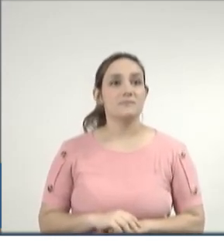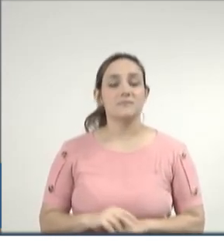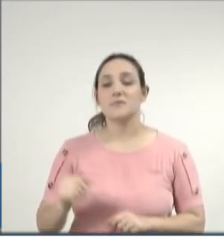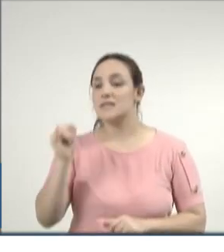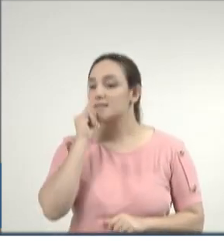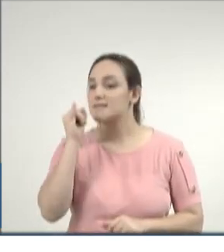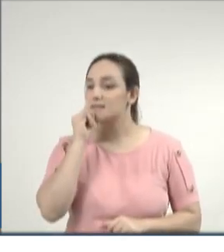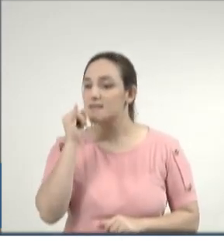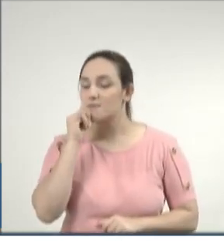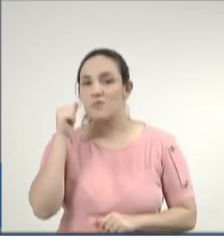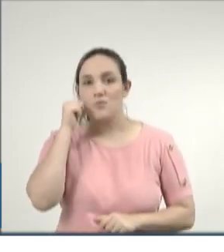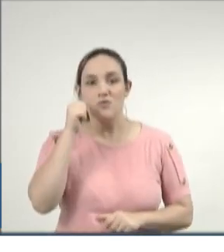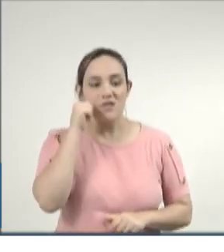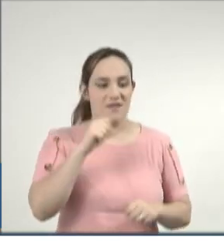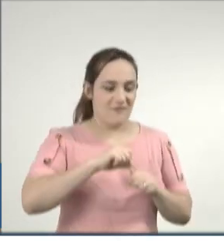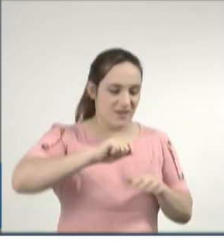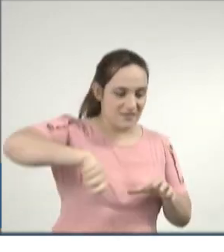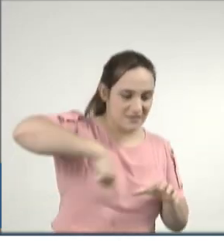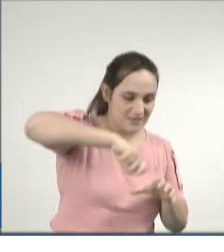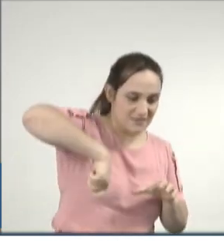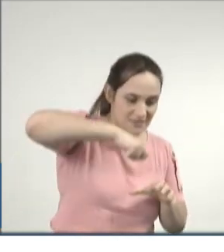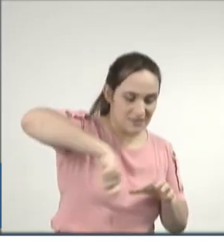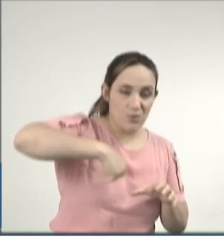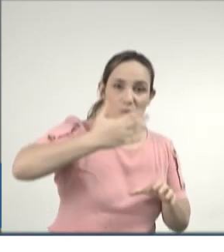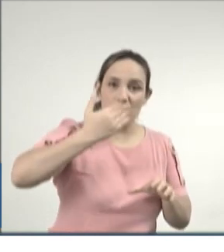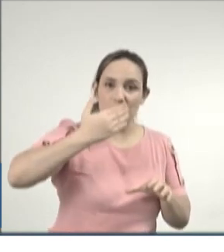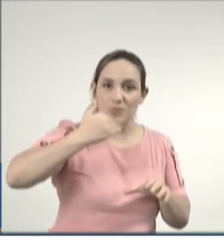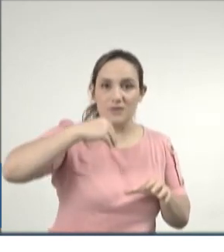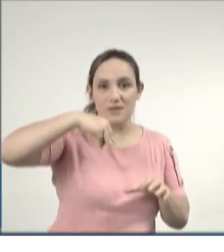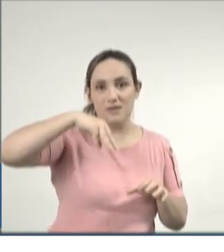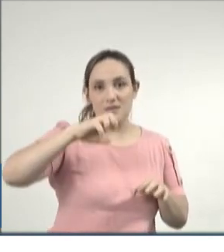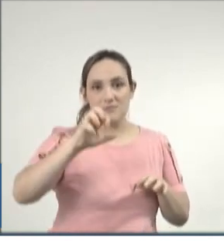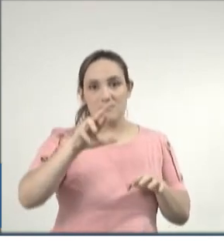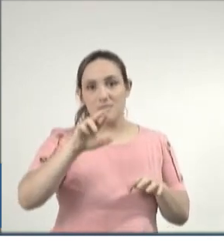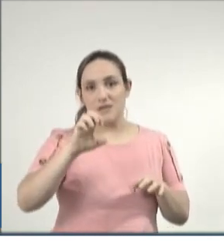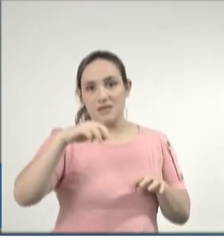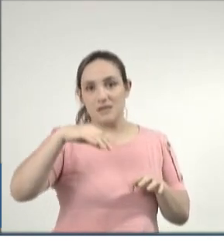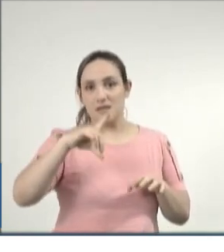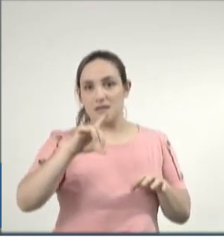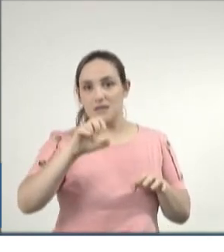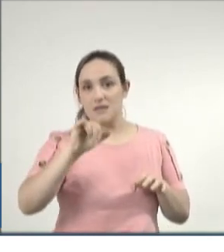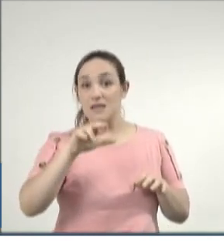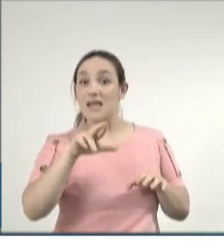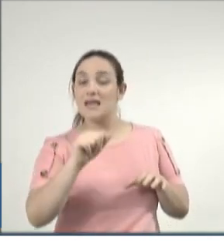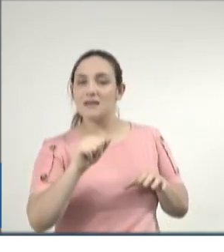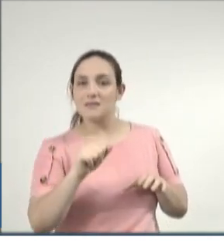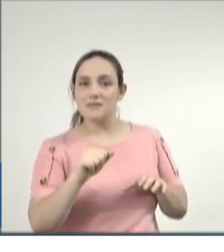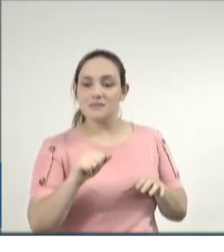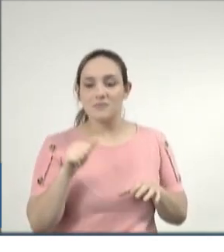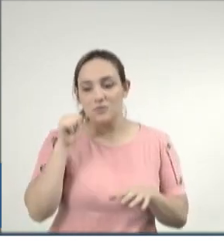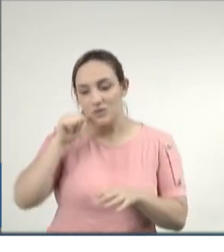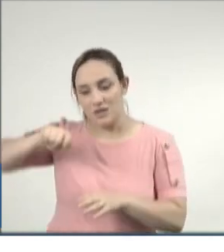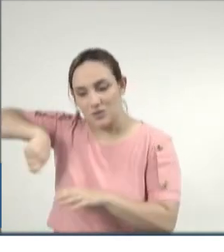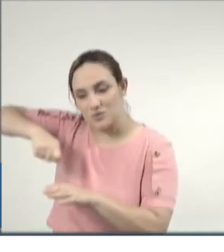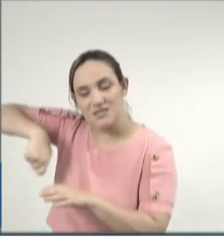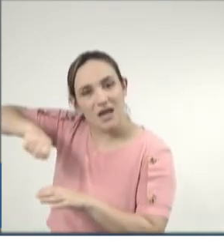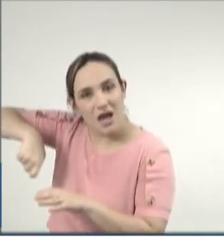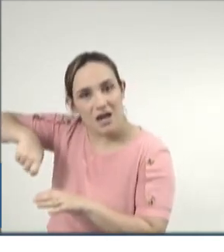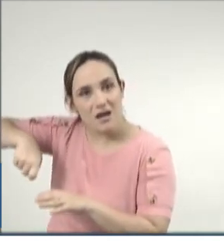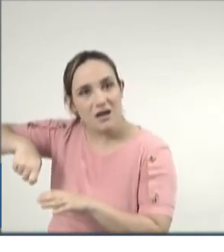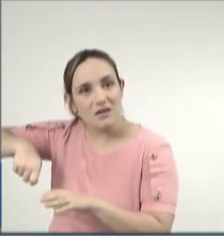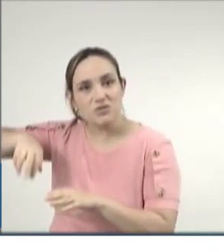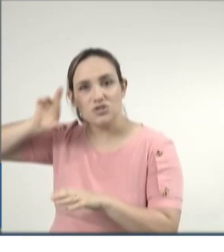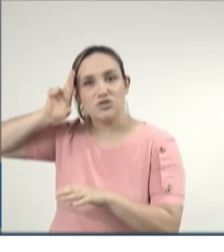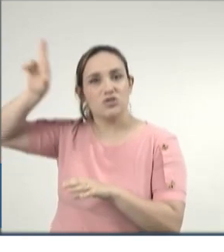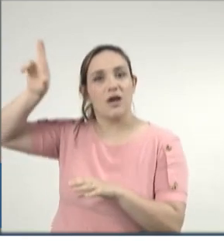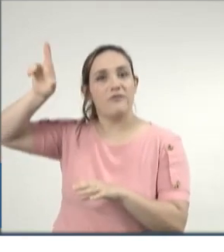merendeira. Já até falei no feminino, né? É profissão de mulher ou de homem? De mulher, né? Cozinheira? E chefe